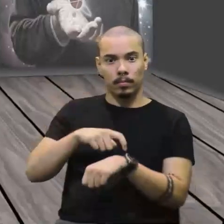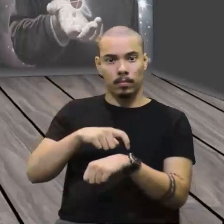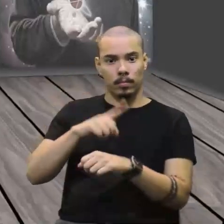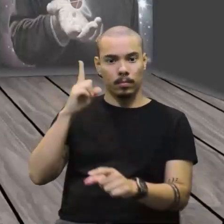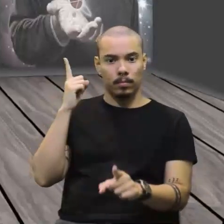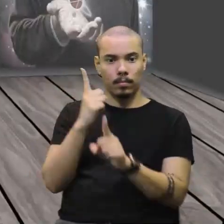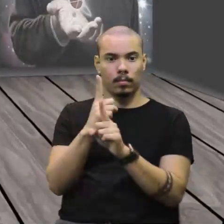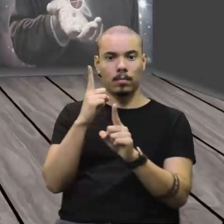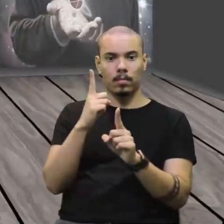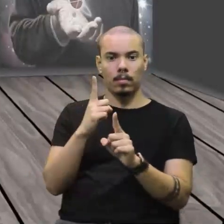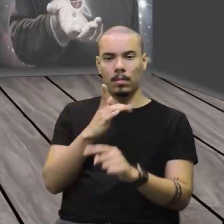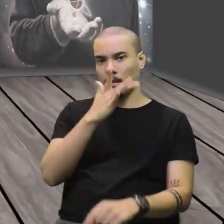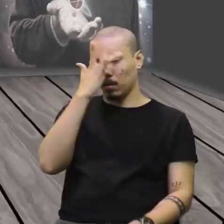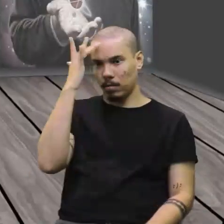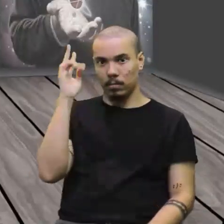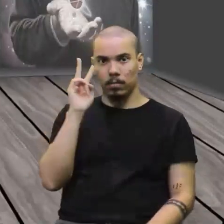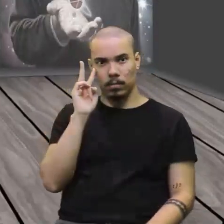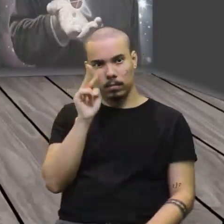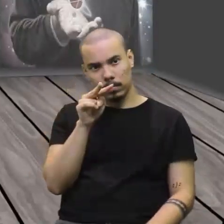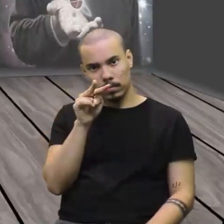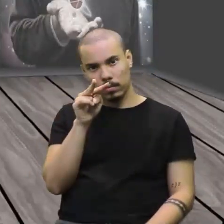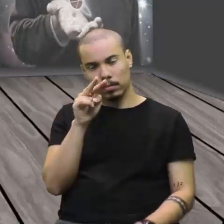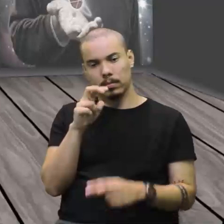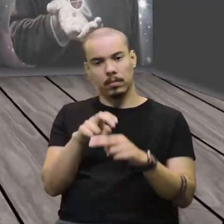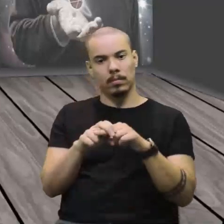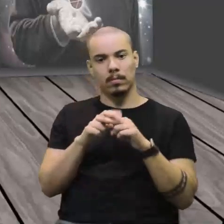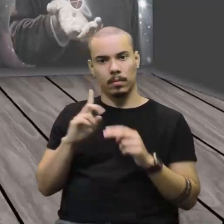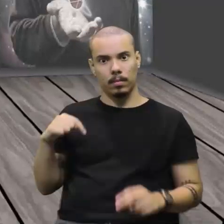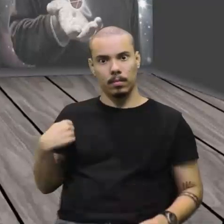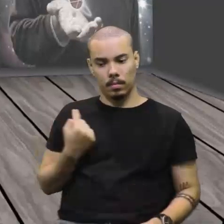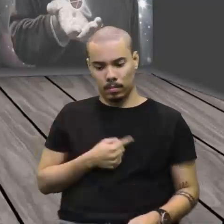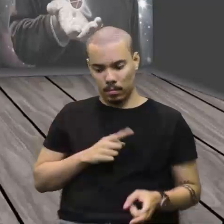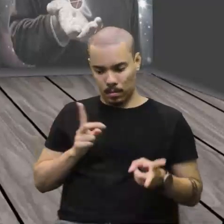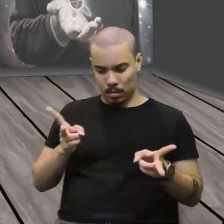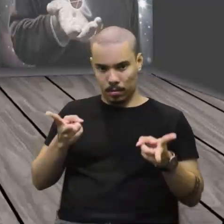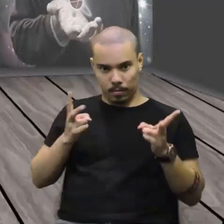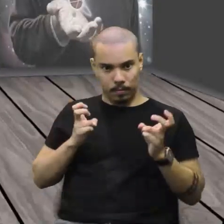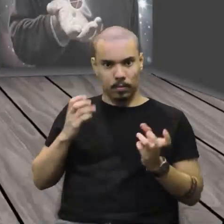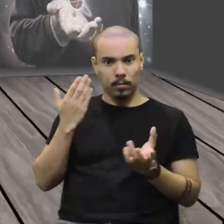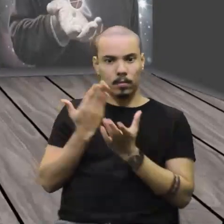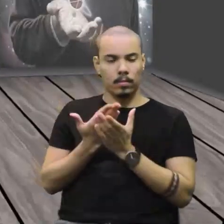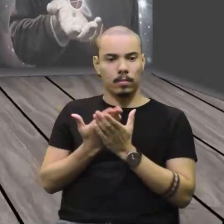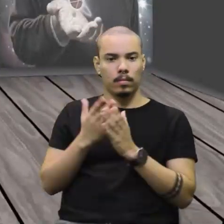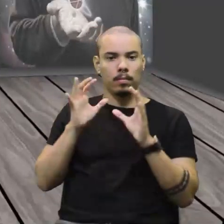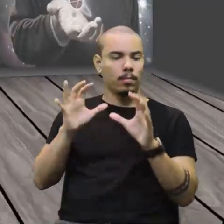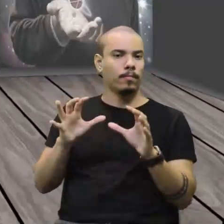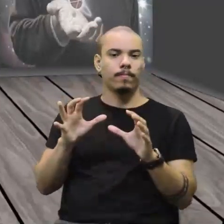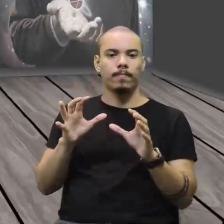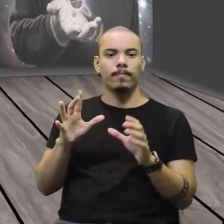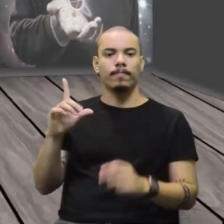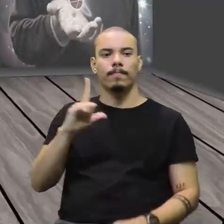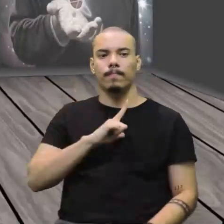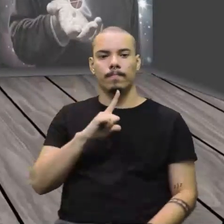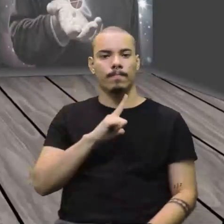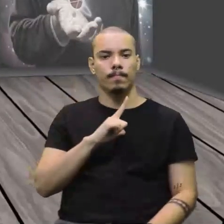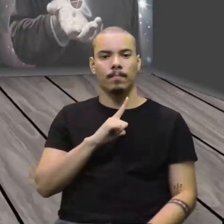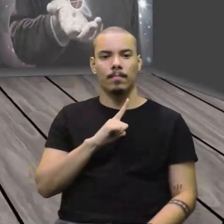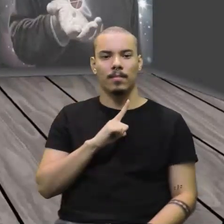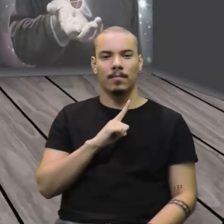o observador já via. Então, a nossa percepção para um estudo desse vale